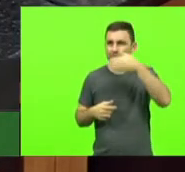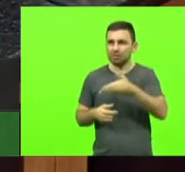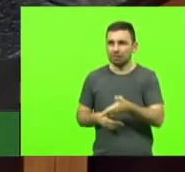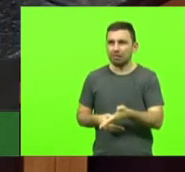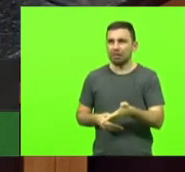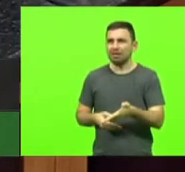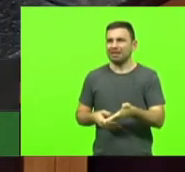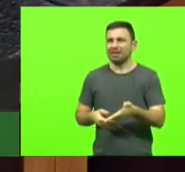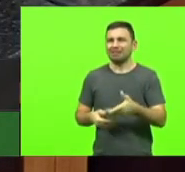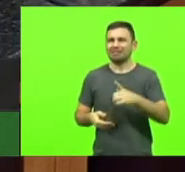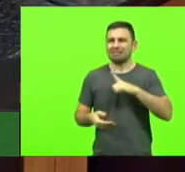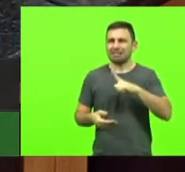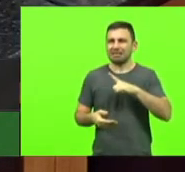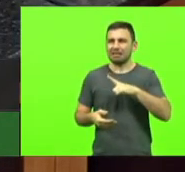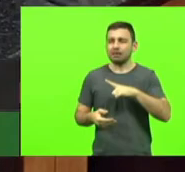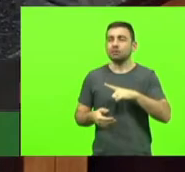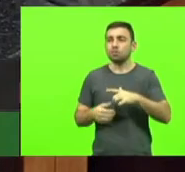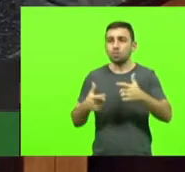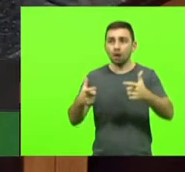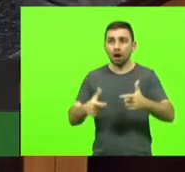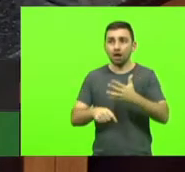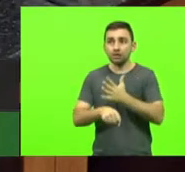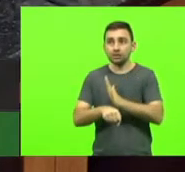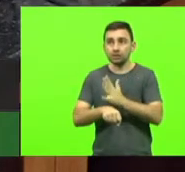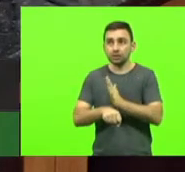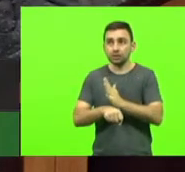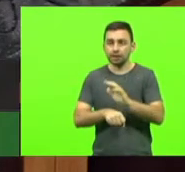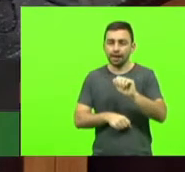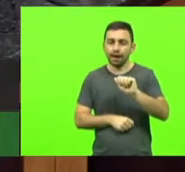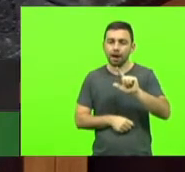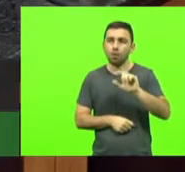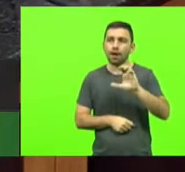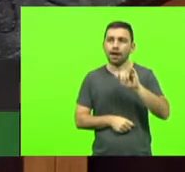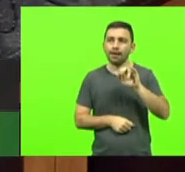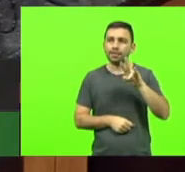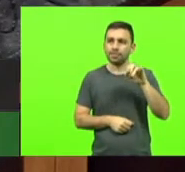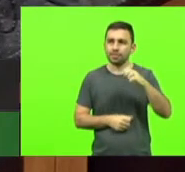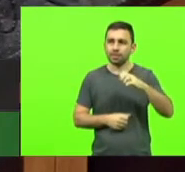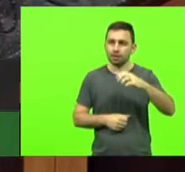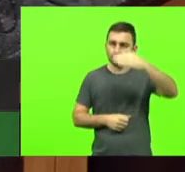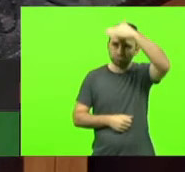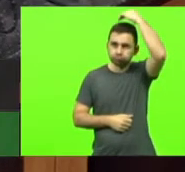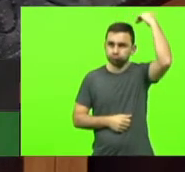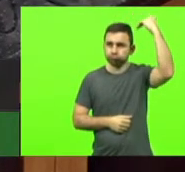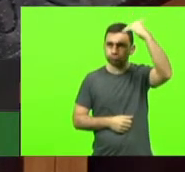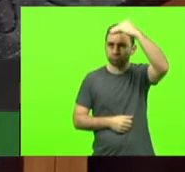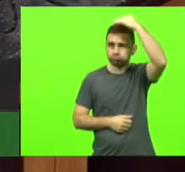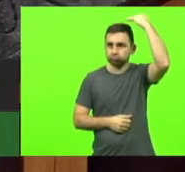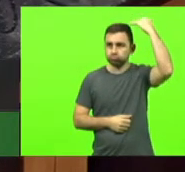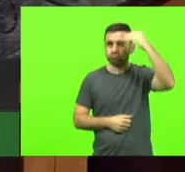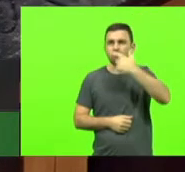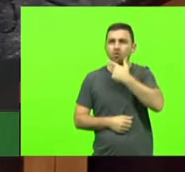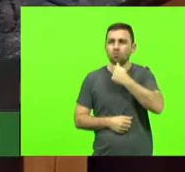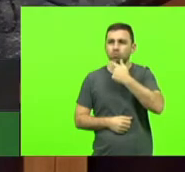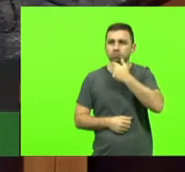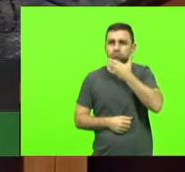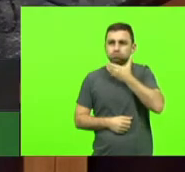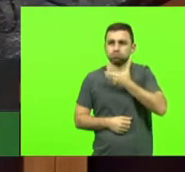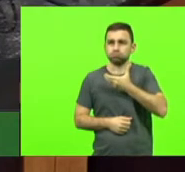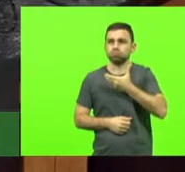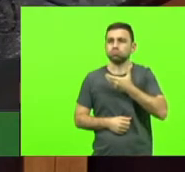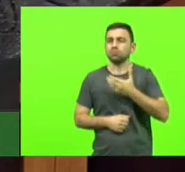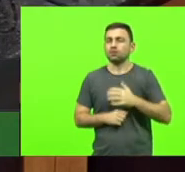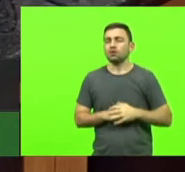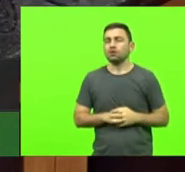abrigou campos de treinamento do Al-Qaeda, organização liderada por Osama Bin Laden, responsável